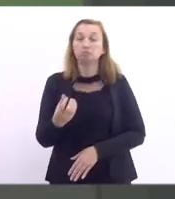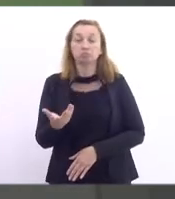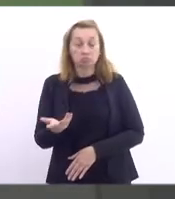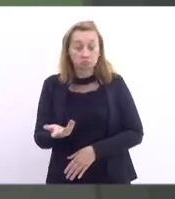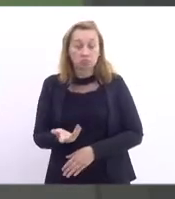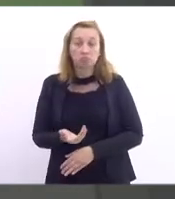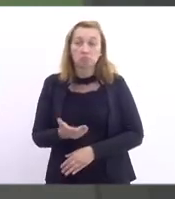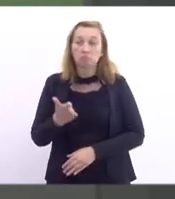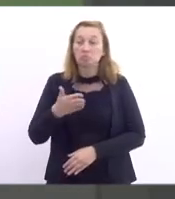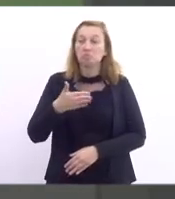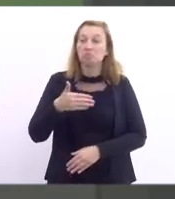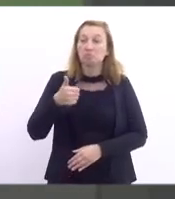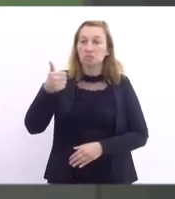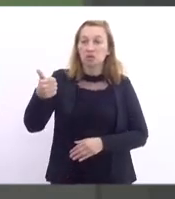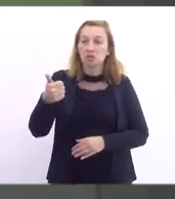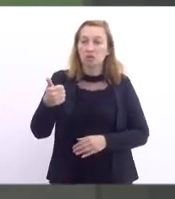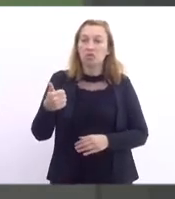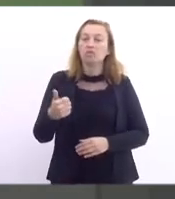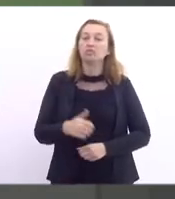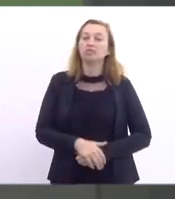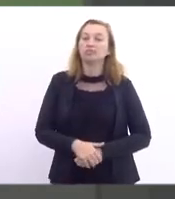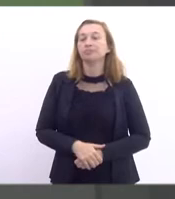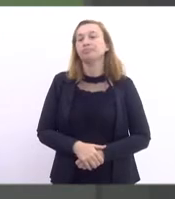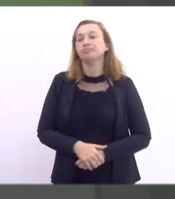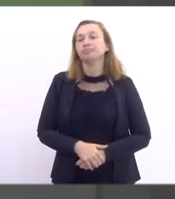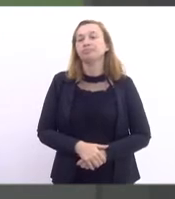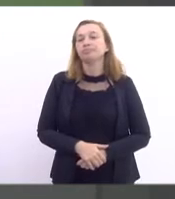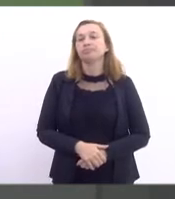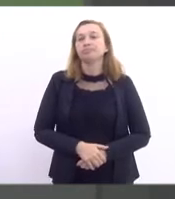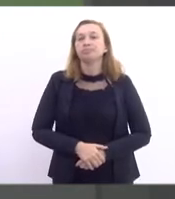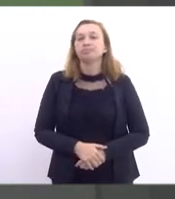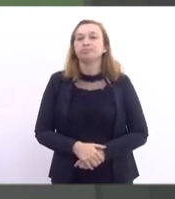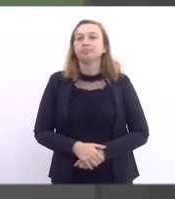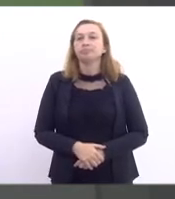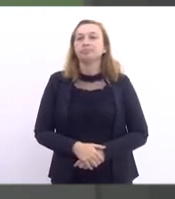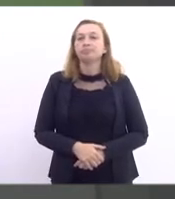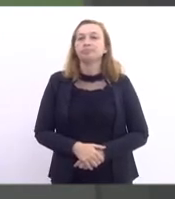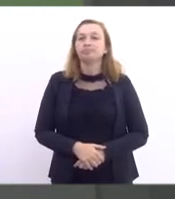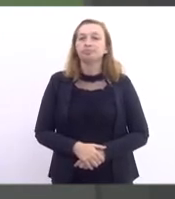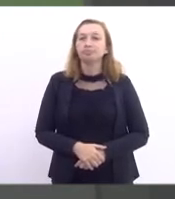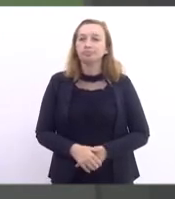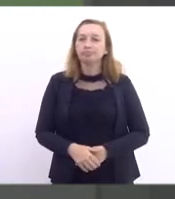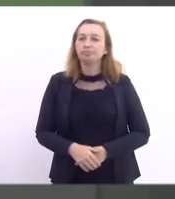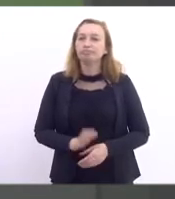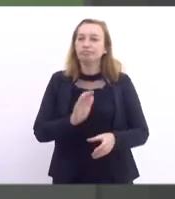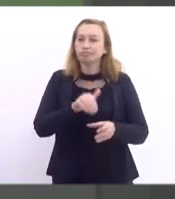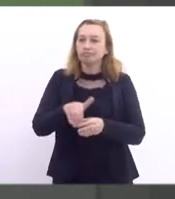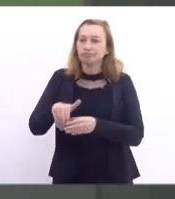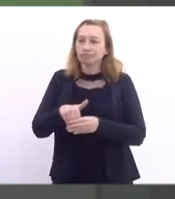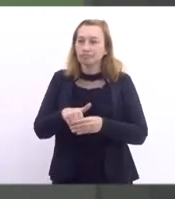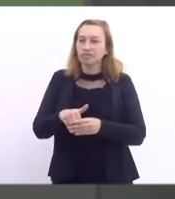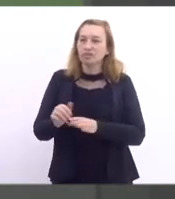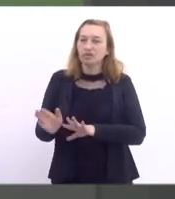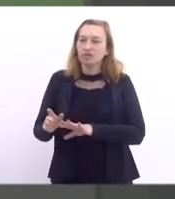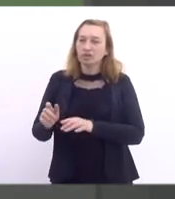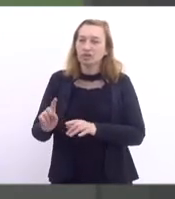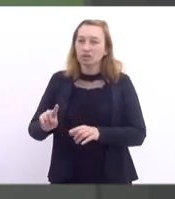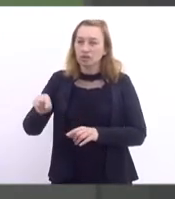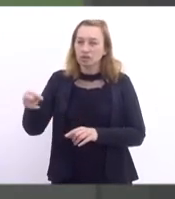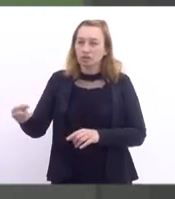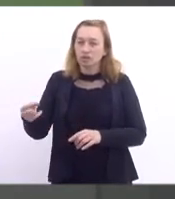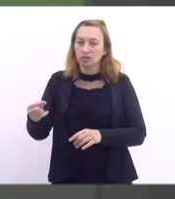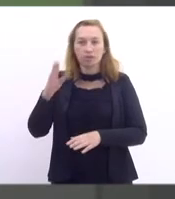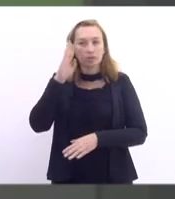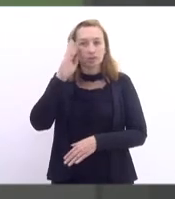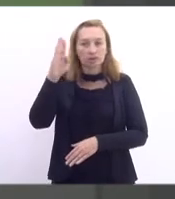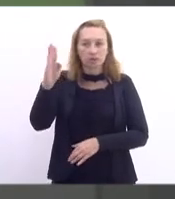e mais bem atualizado né bom É na questão do voto eu vou pular para a